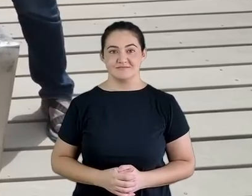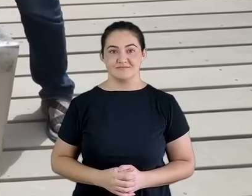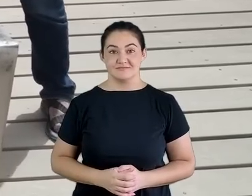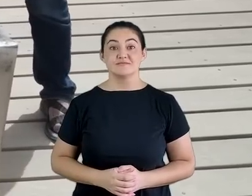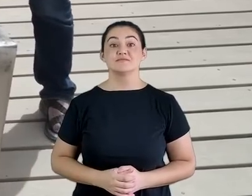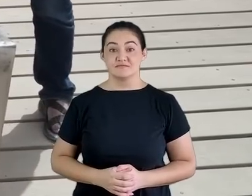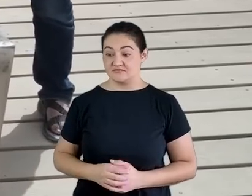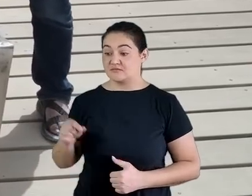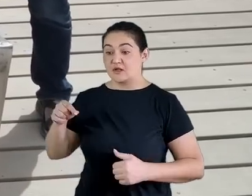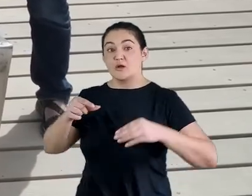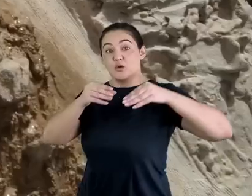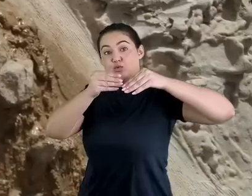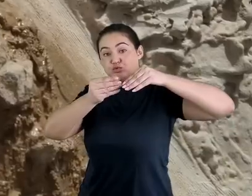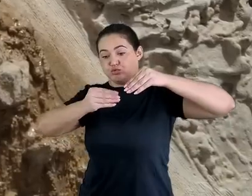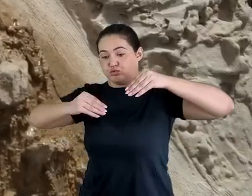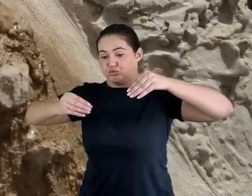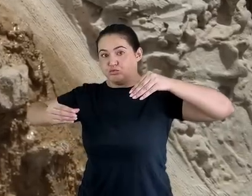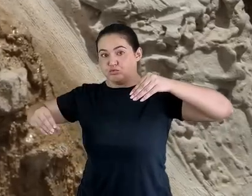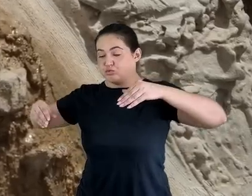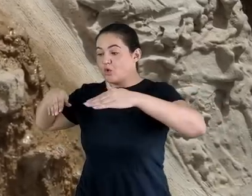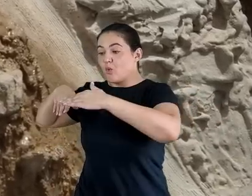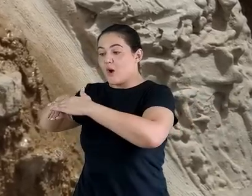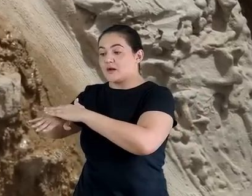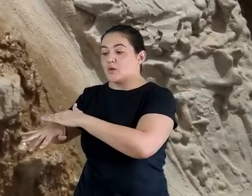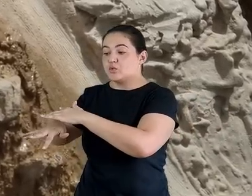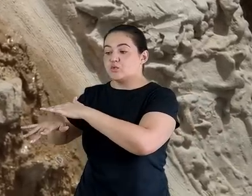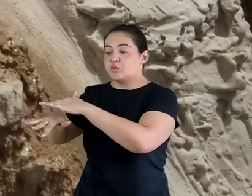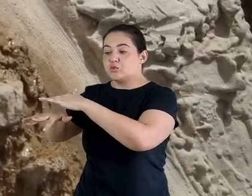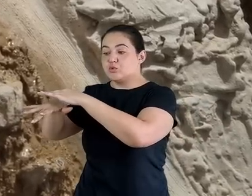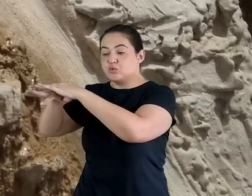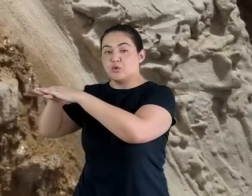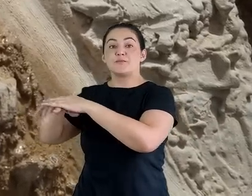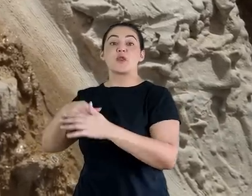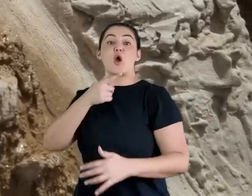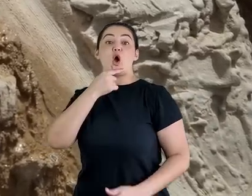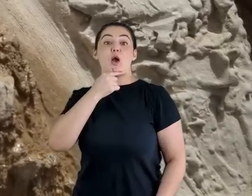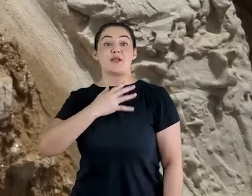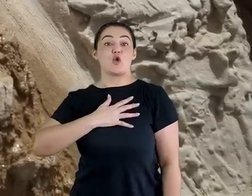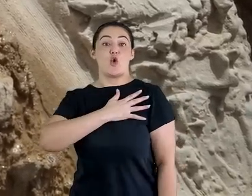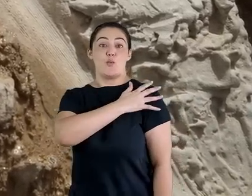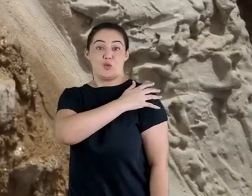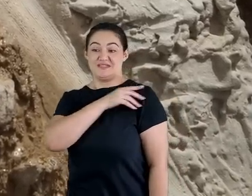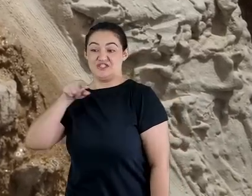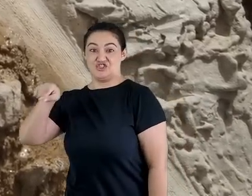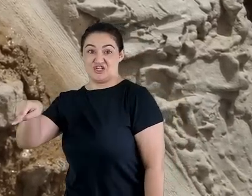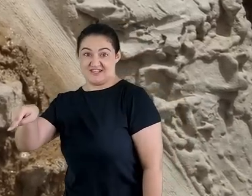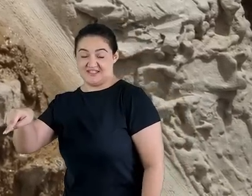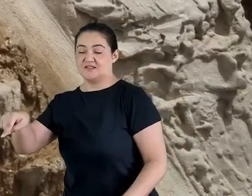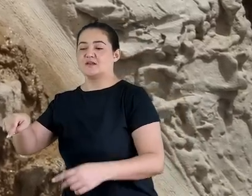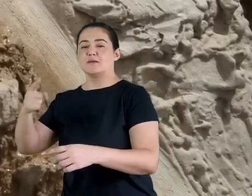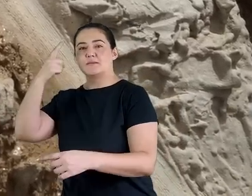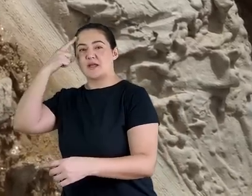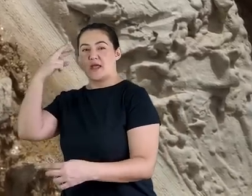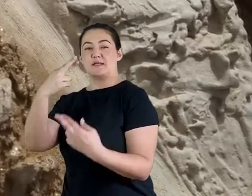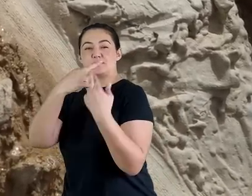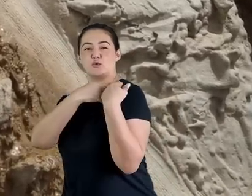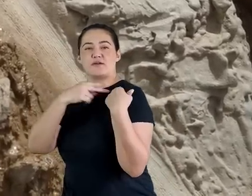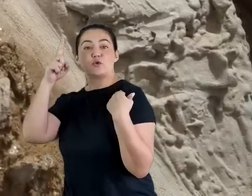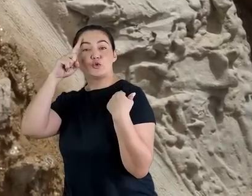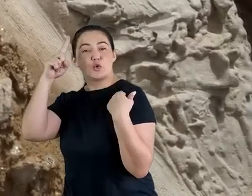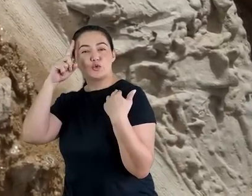comandante da montanha em sua vila que vimos era o responsável para que todos os dias alguns soldados ou